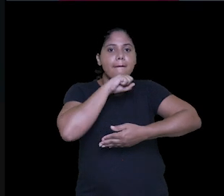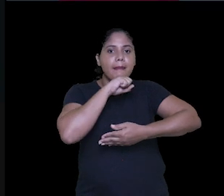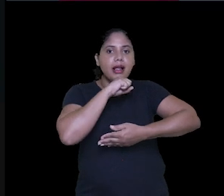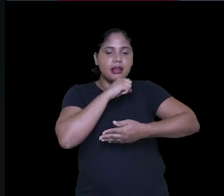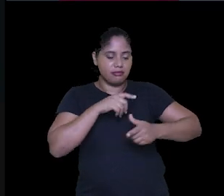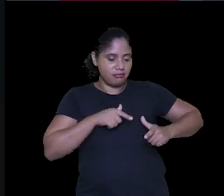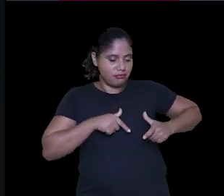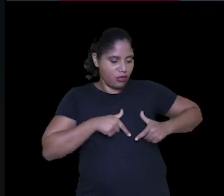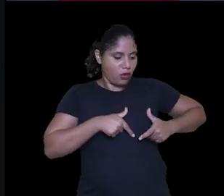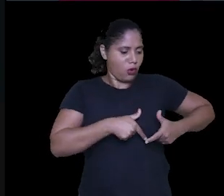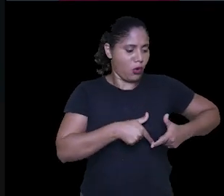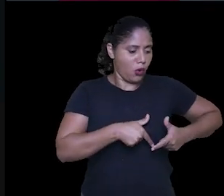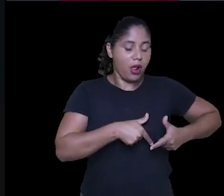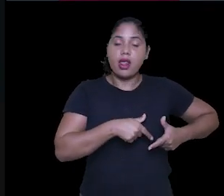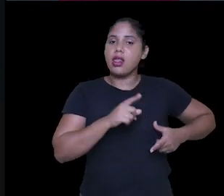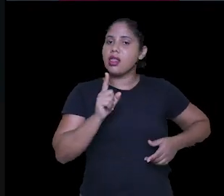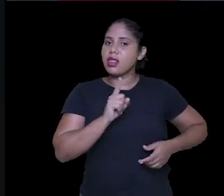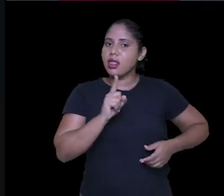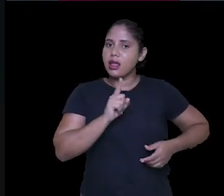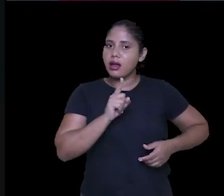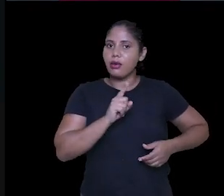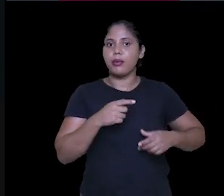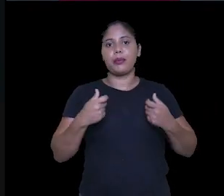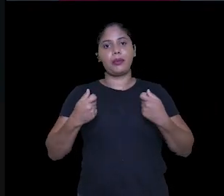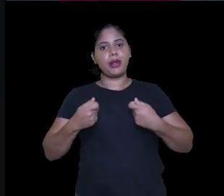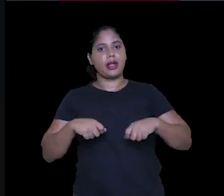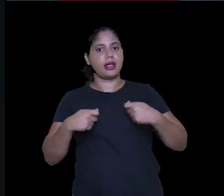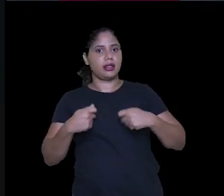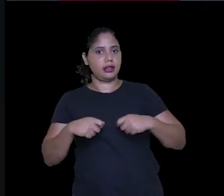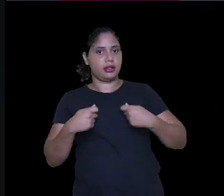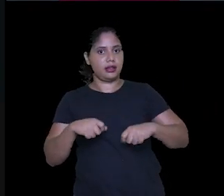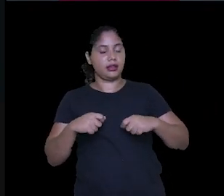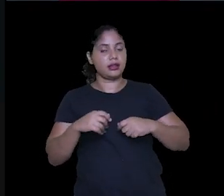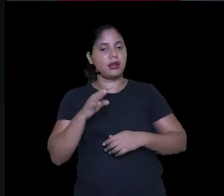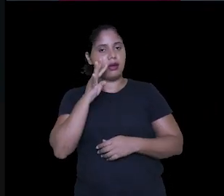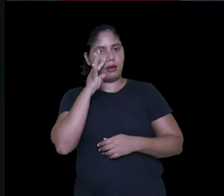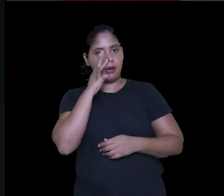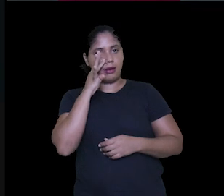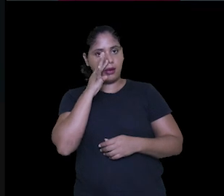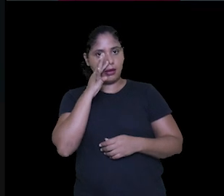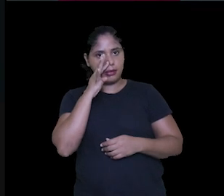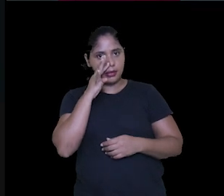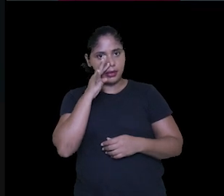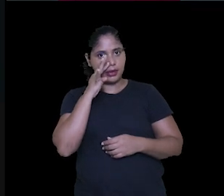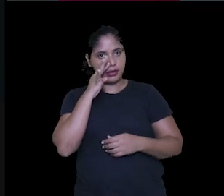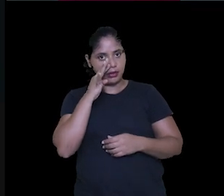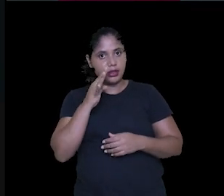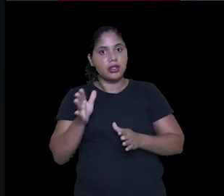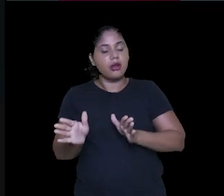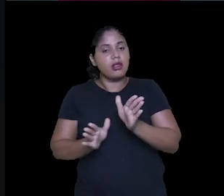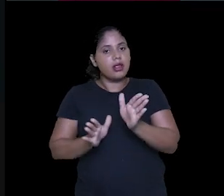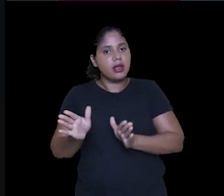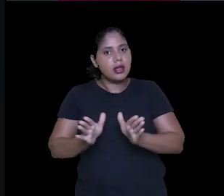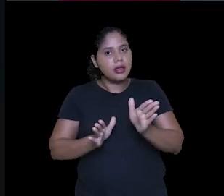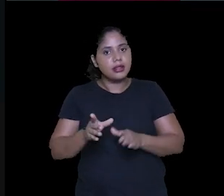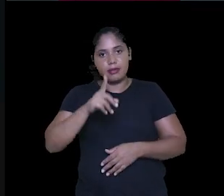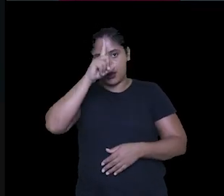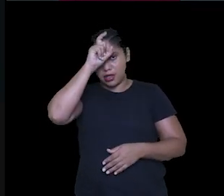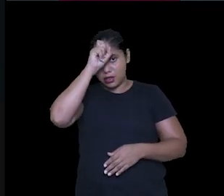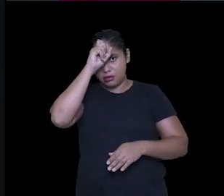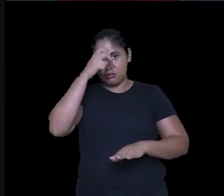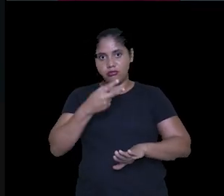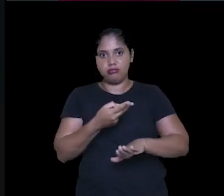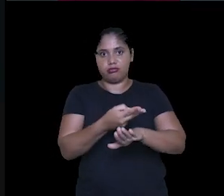nas mamas e até febre, algo que se assemelha ao mastite, mas é um processo fisiológico